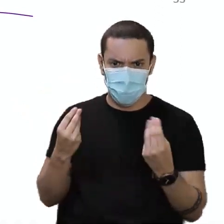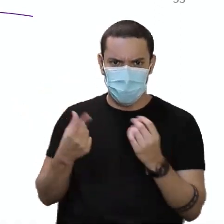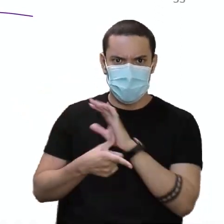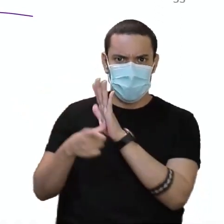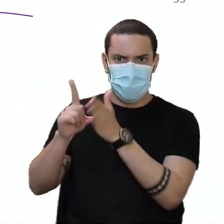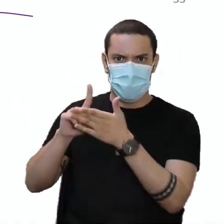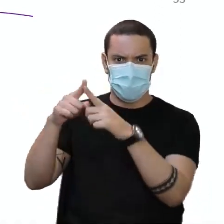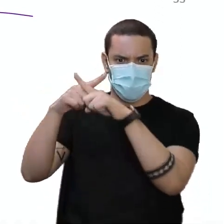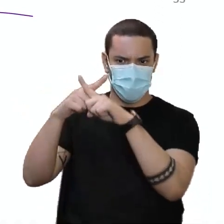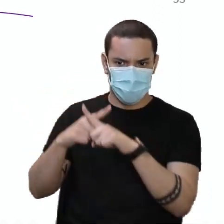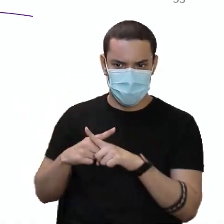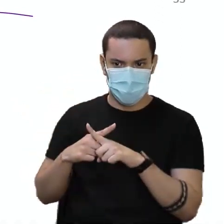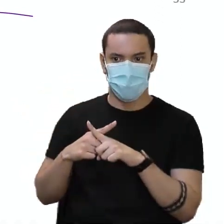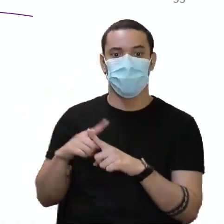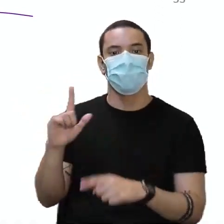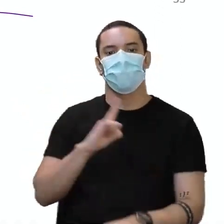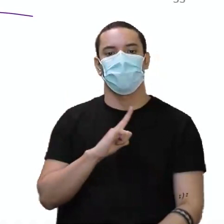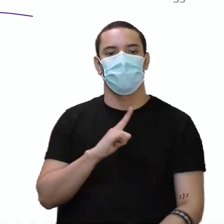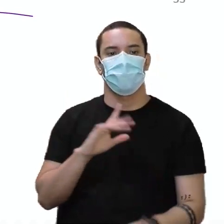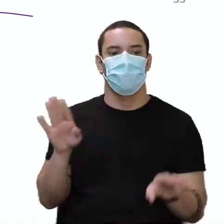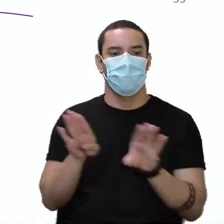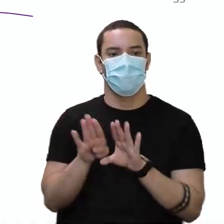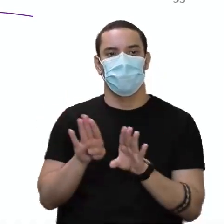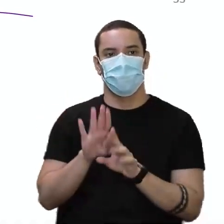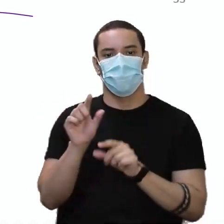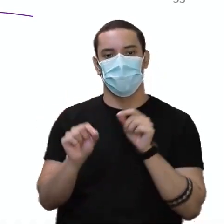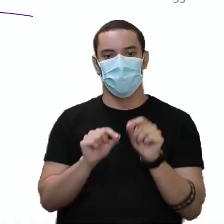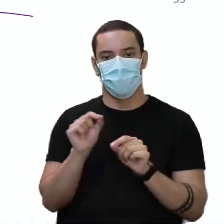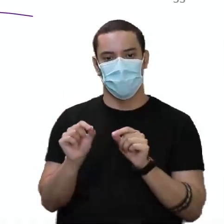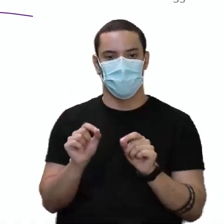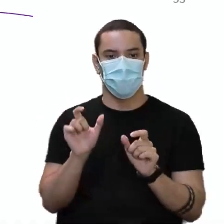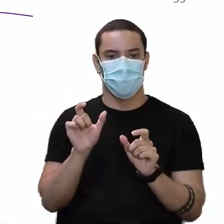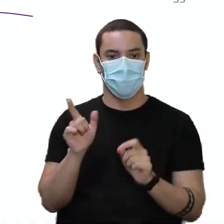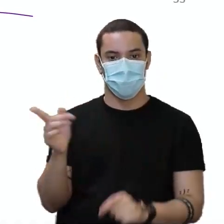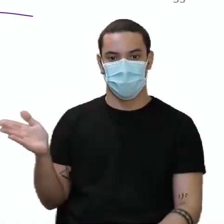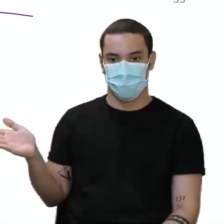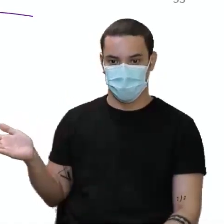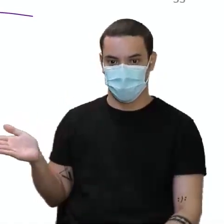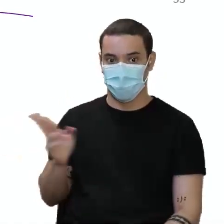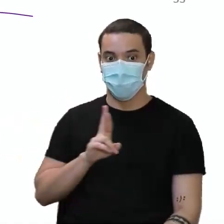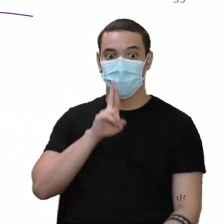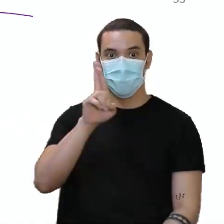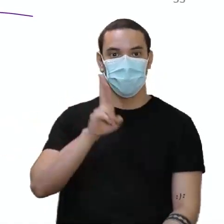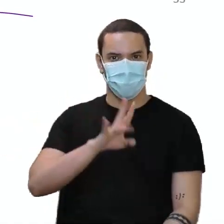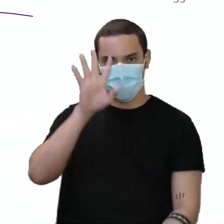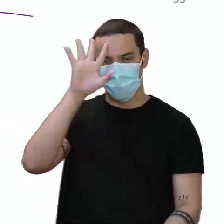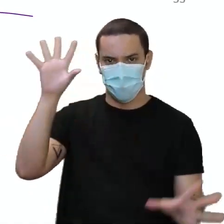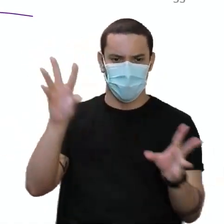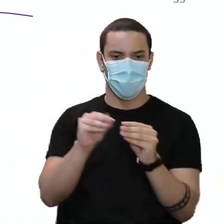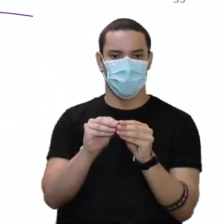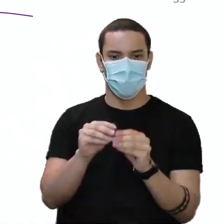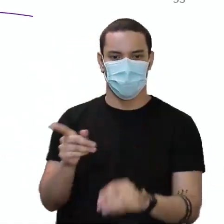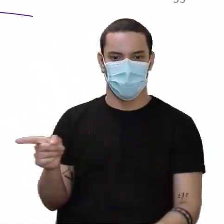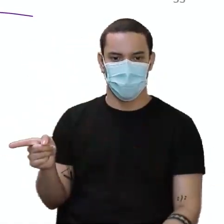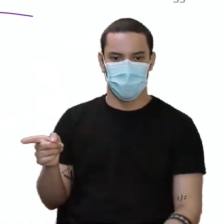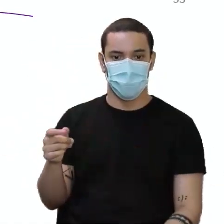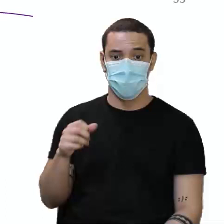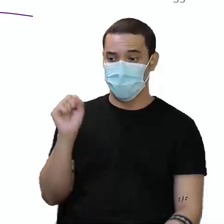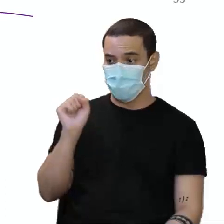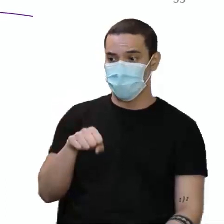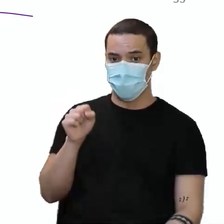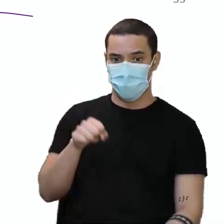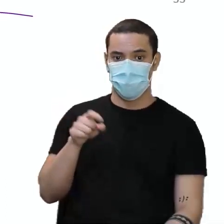da competição? E aí eu tenho aí as minhas short answers como resposta desta pergunta, que eu posso dizer sim,